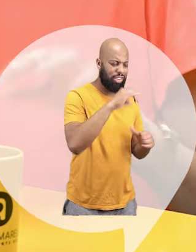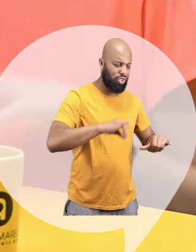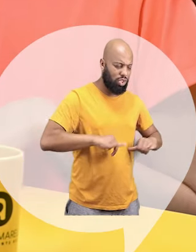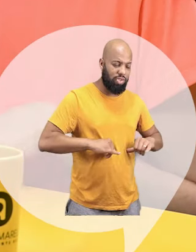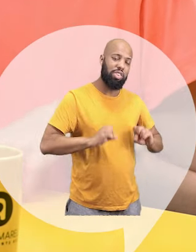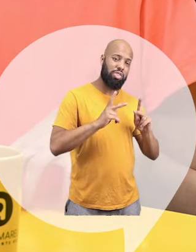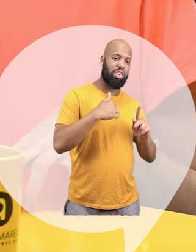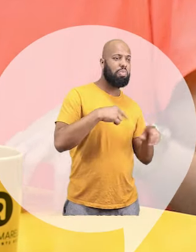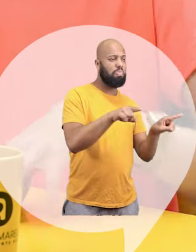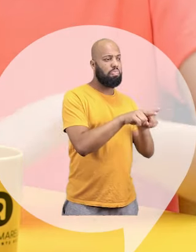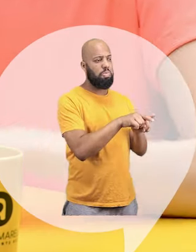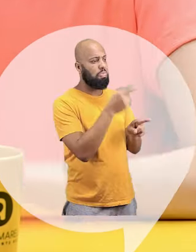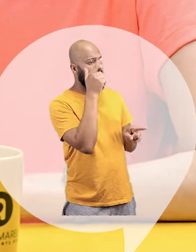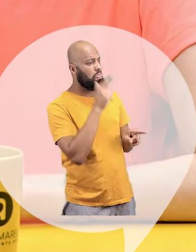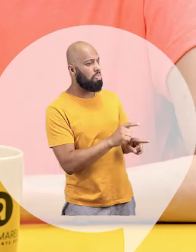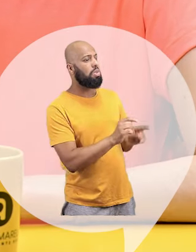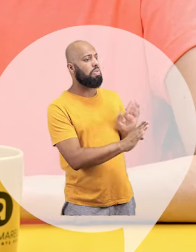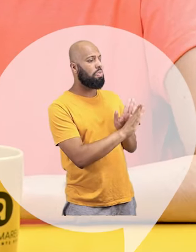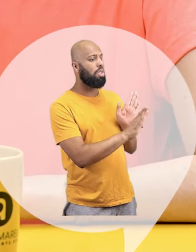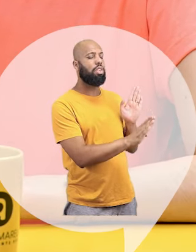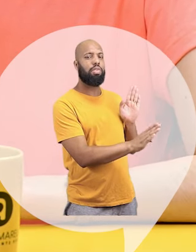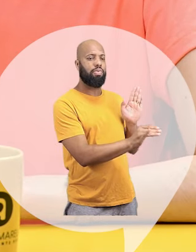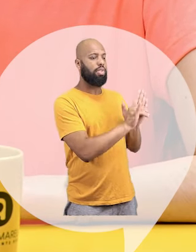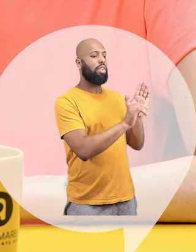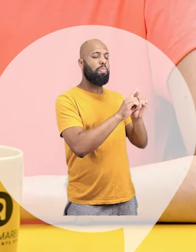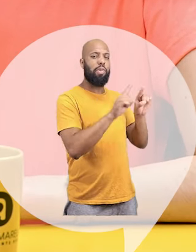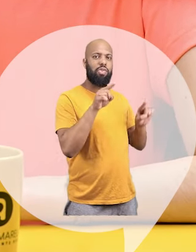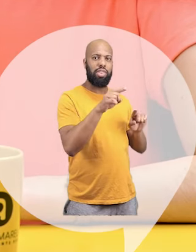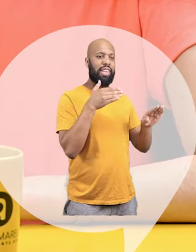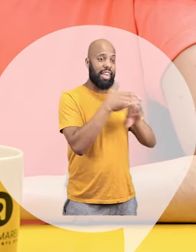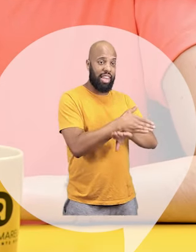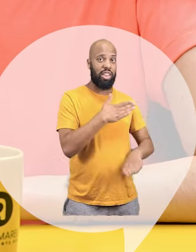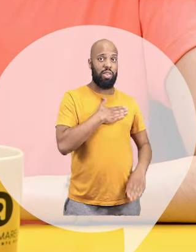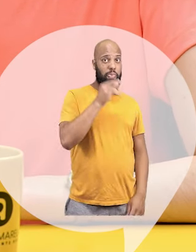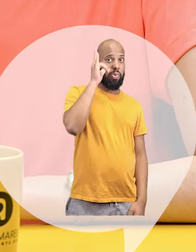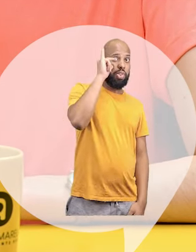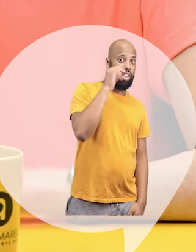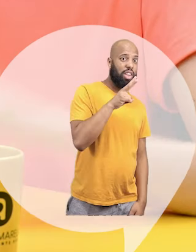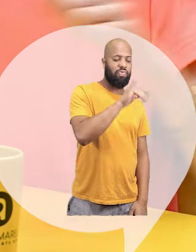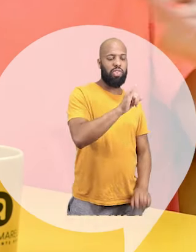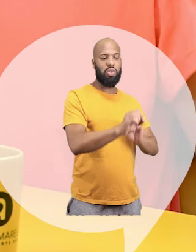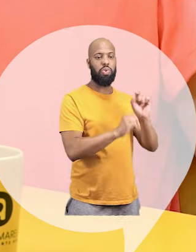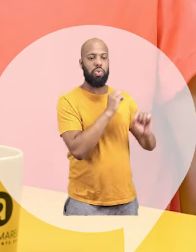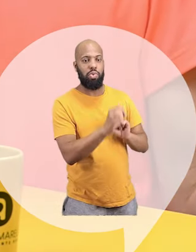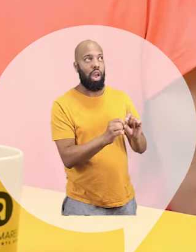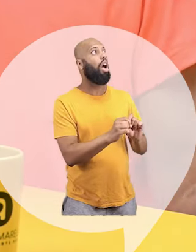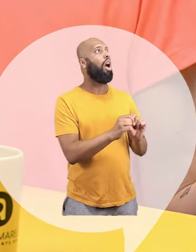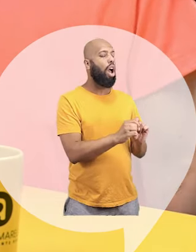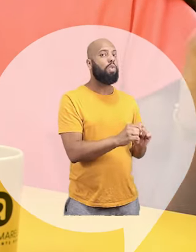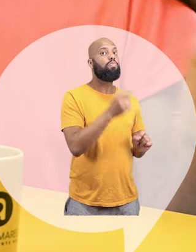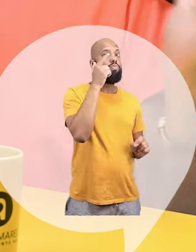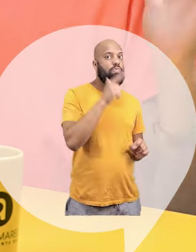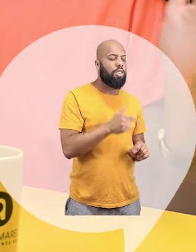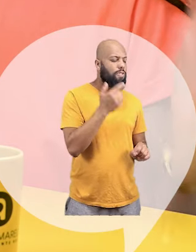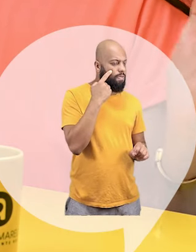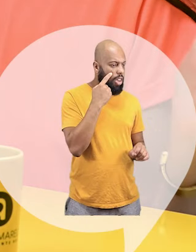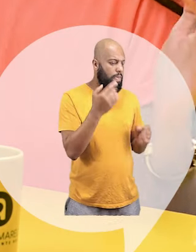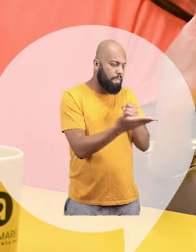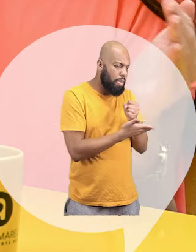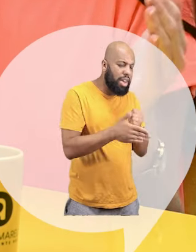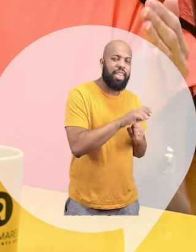uma sofrência e tal mas aquilo quando você traz esse elemento de você entra no meu Instagram você vai encontrar estofo para essa história